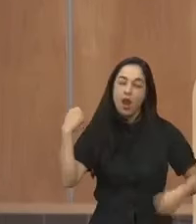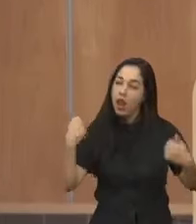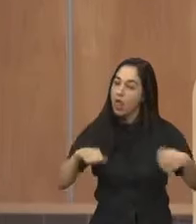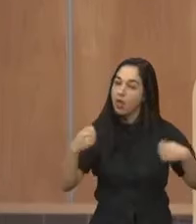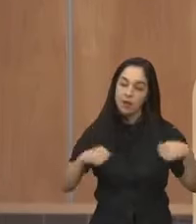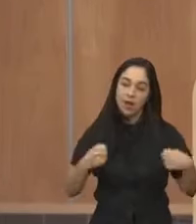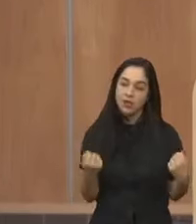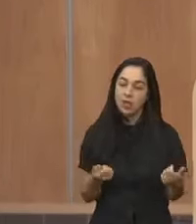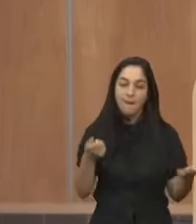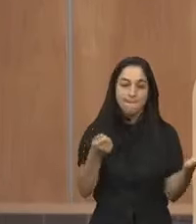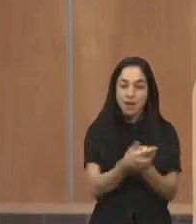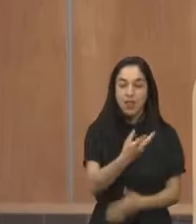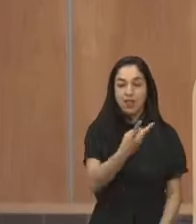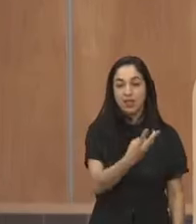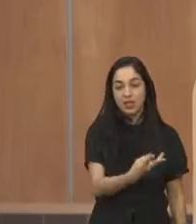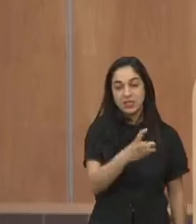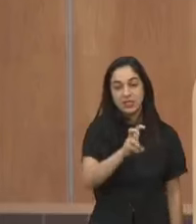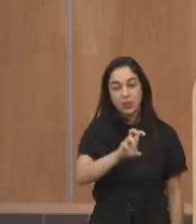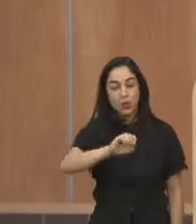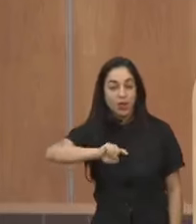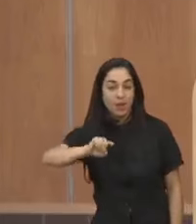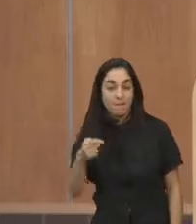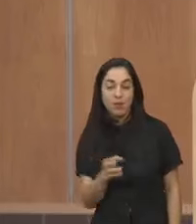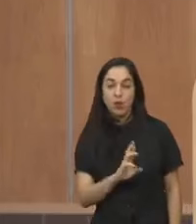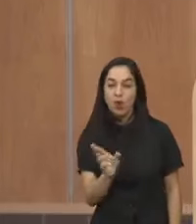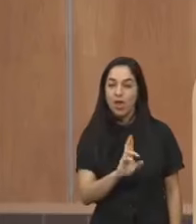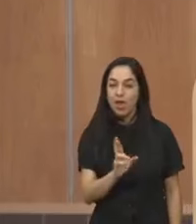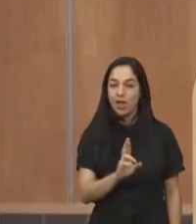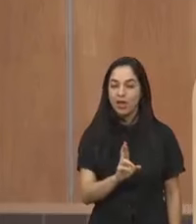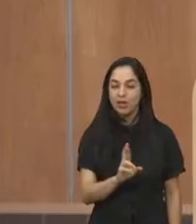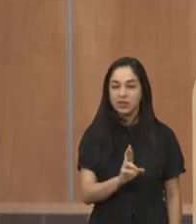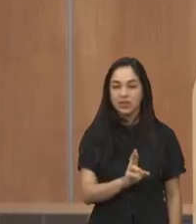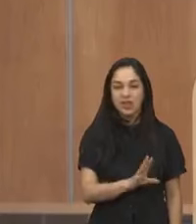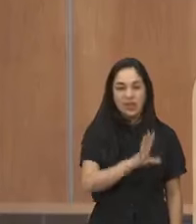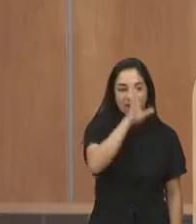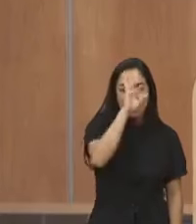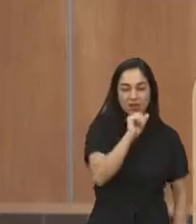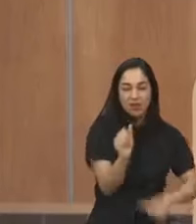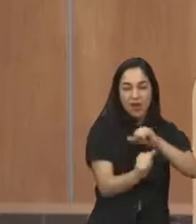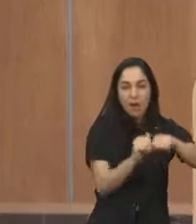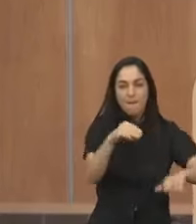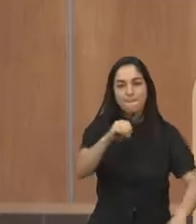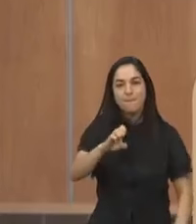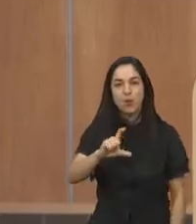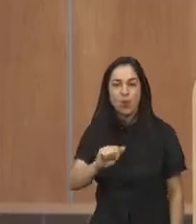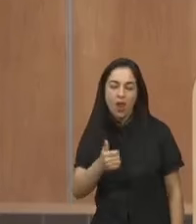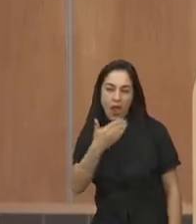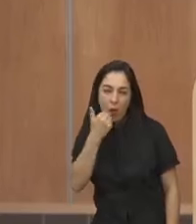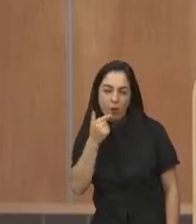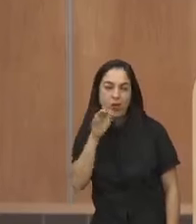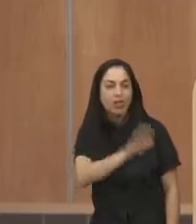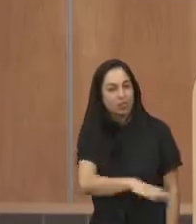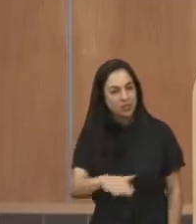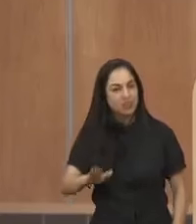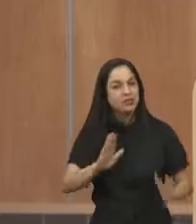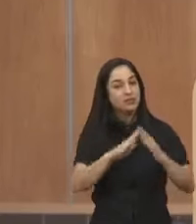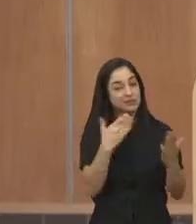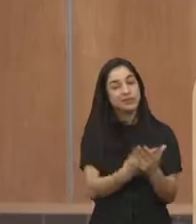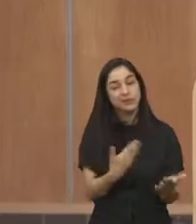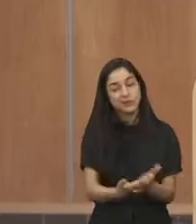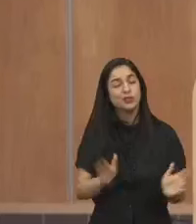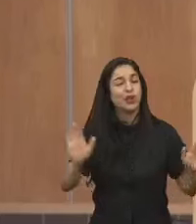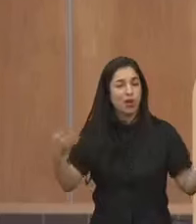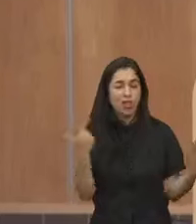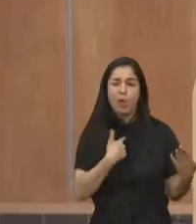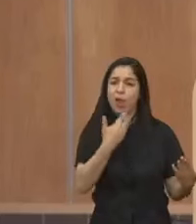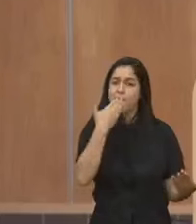criando gastos de R$350 mil, enquanto a gente está substituindo frango por moela na merenda escolar das crianças. Então eu peço a